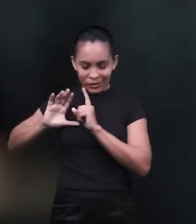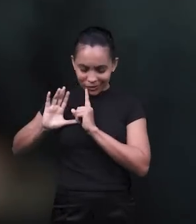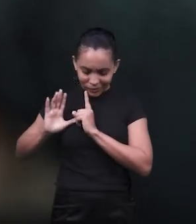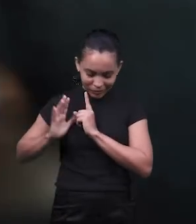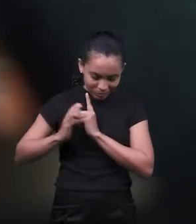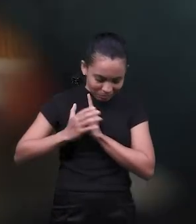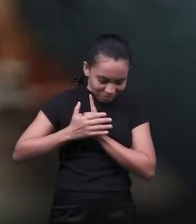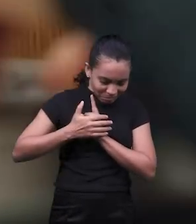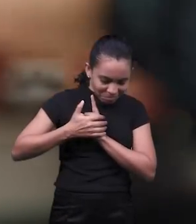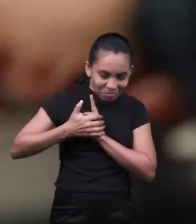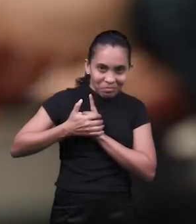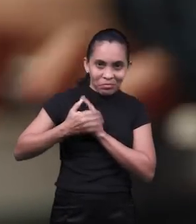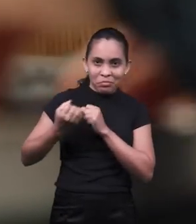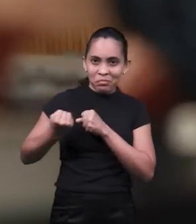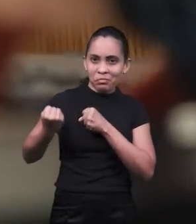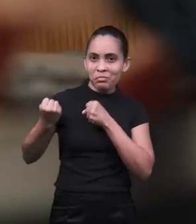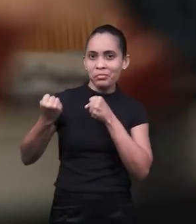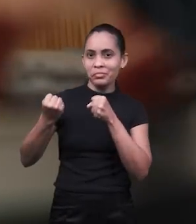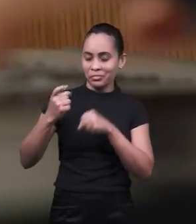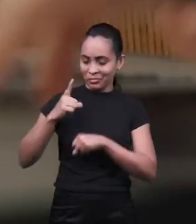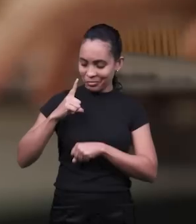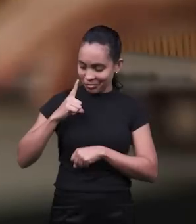me guardar.